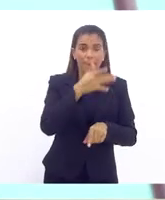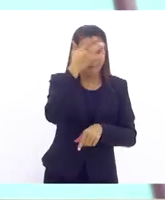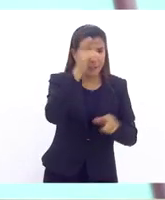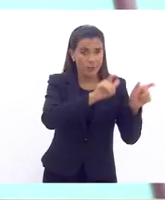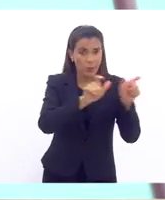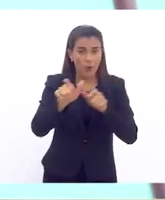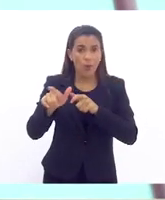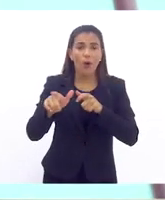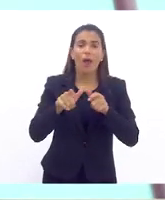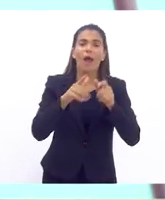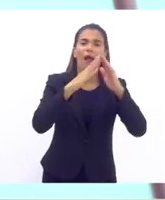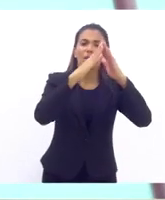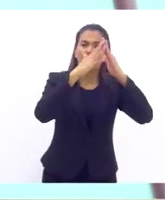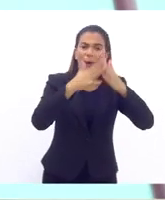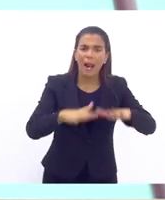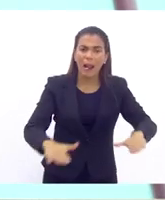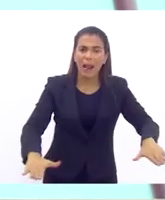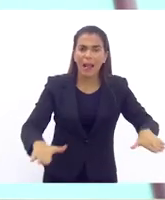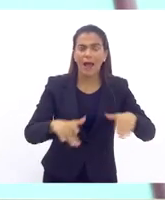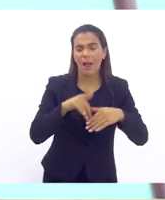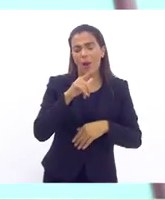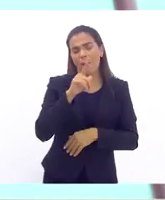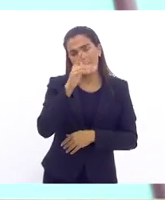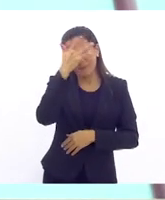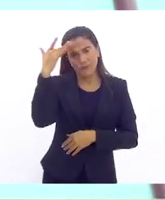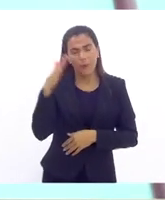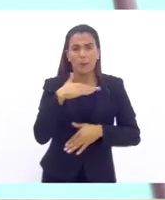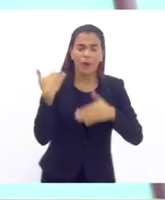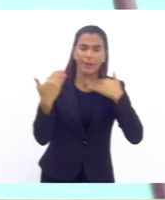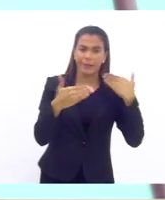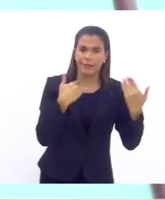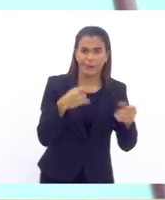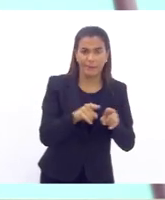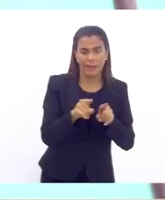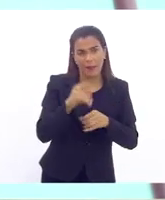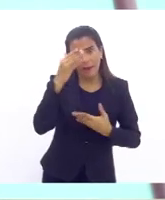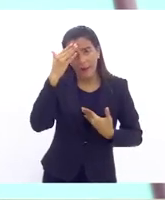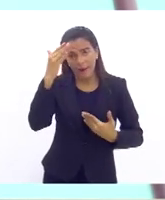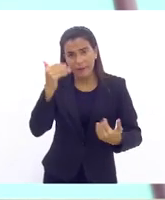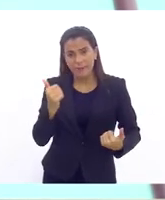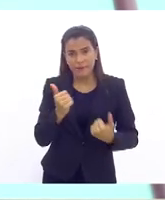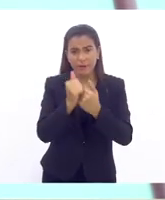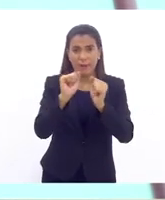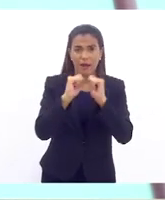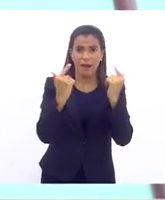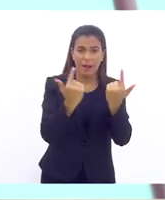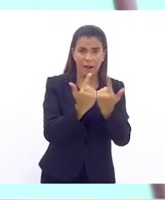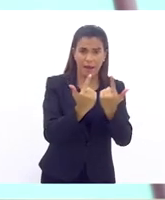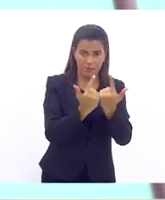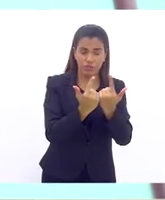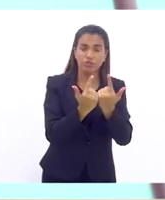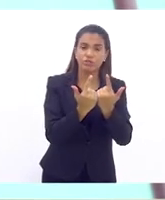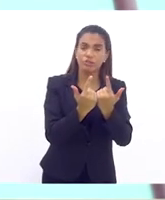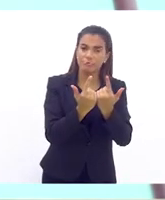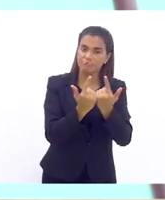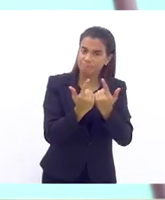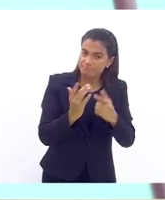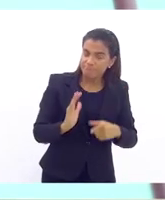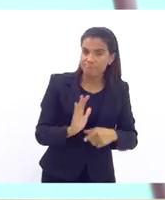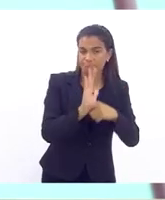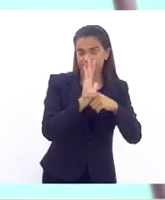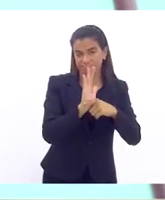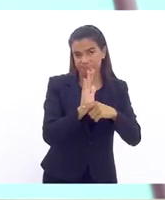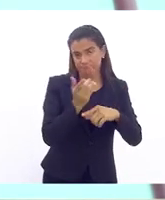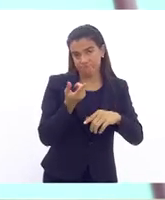e quem perde a todo estado do Fluminense então agradeço aí a força que a caleja dá pra gente na manutenção desse fundo e